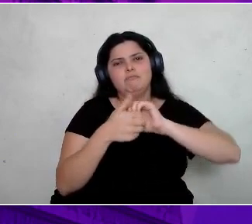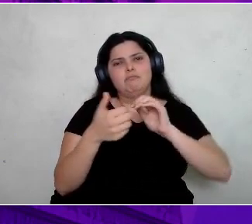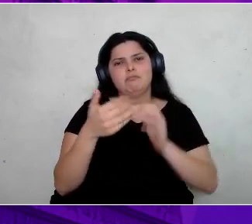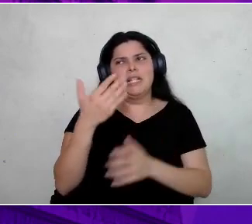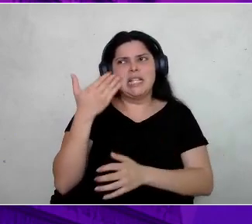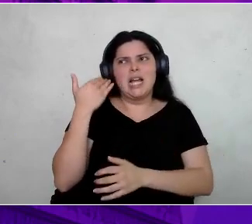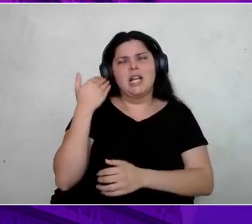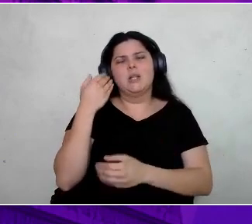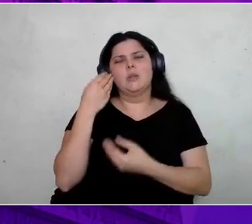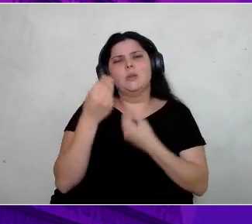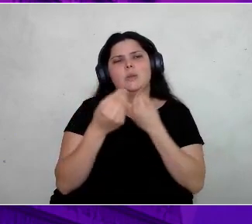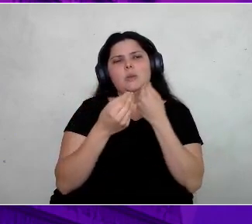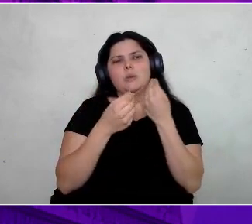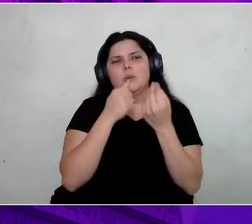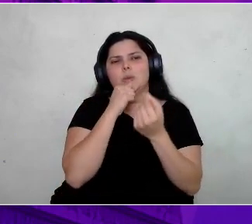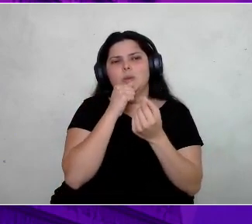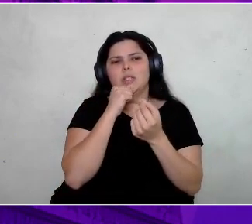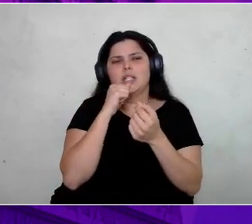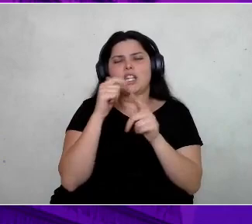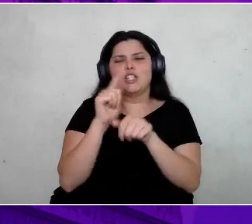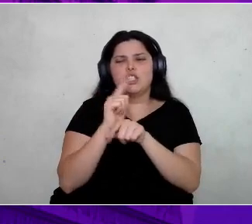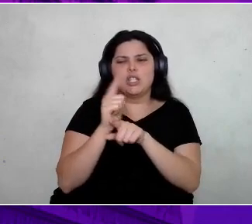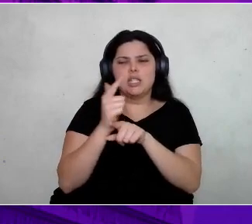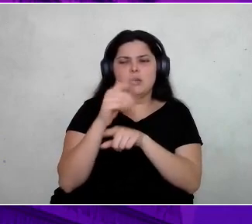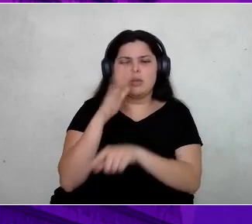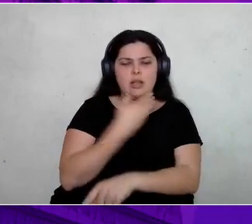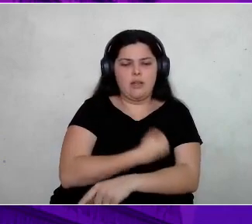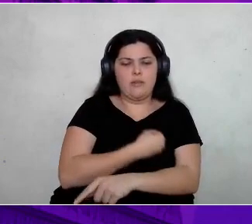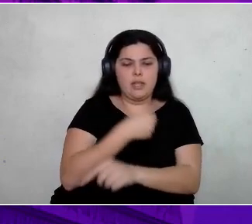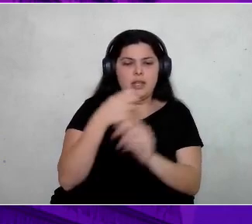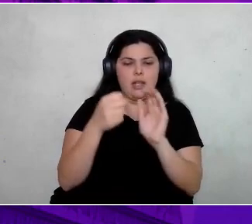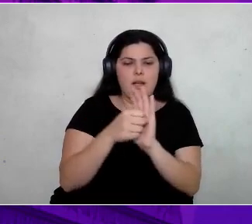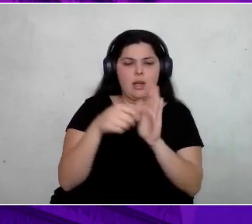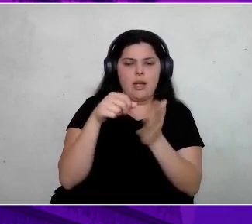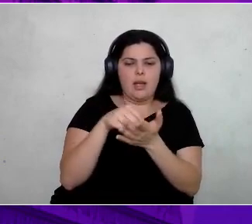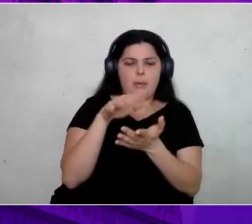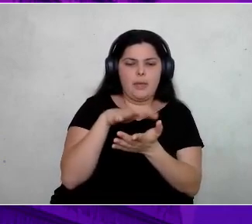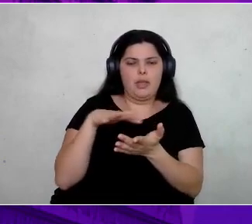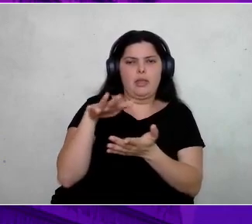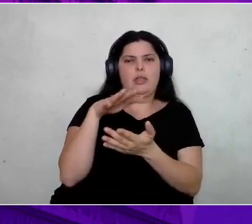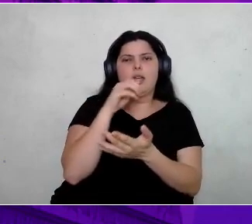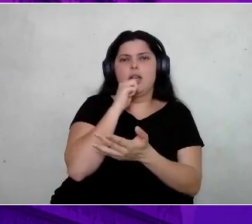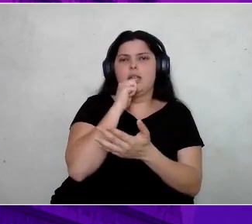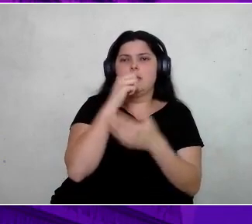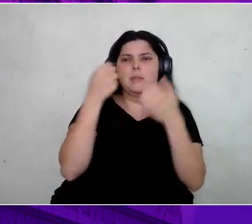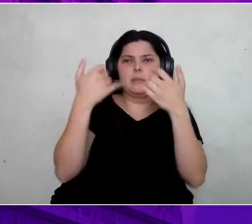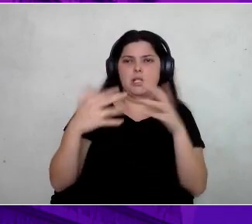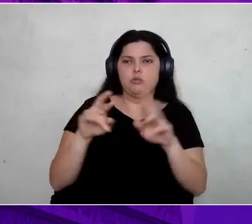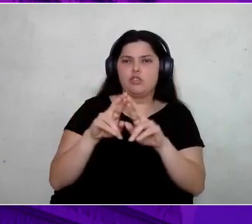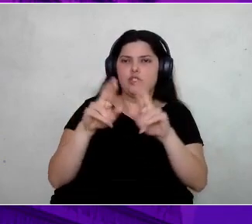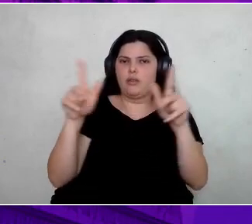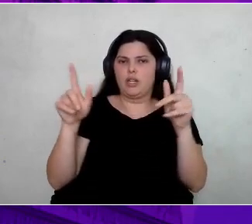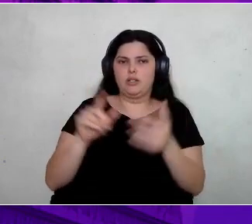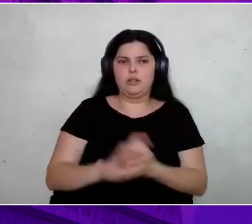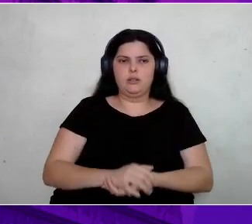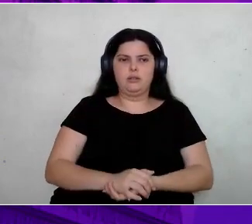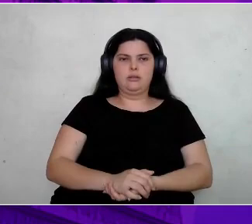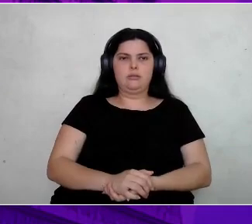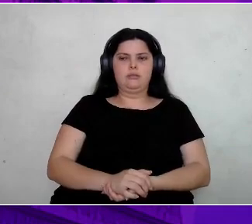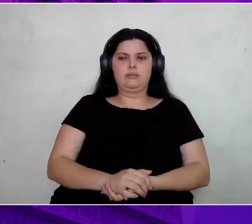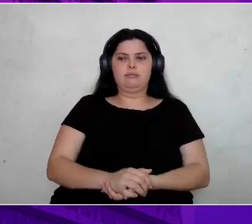como gestão do ciclo de vida da aplicação. Era uma abordagem diferente.